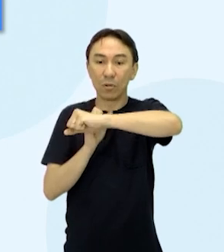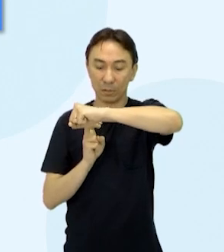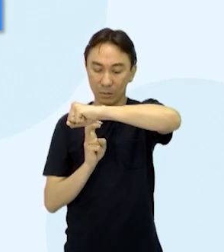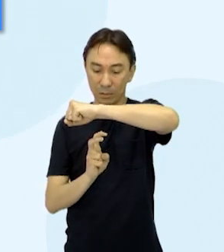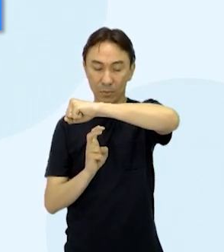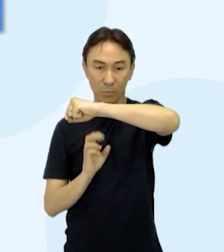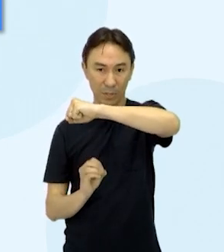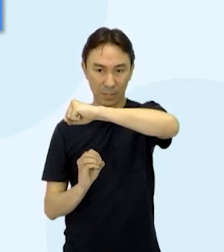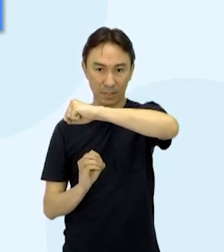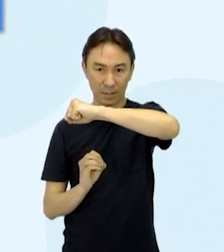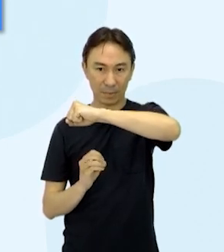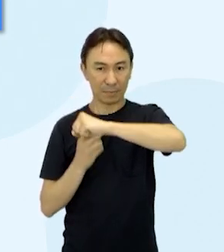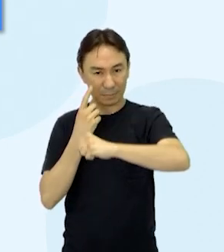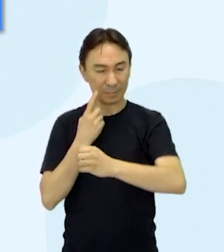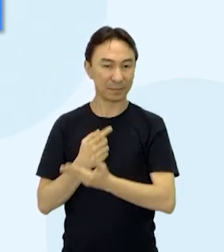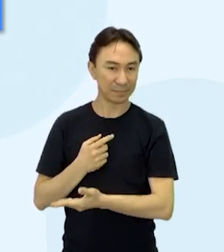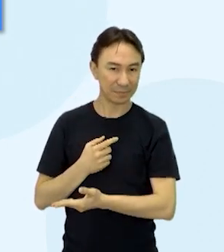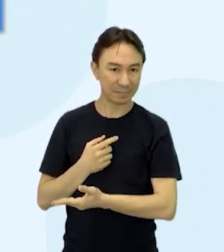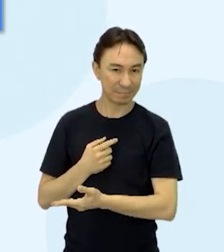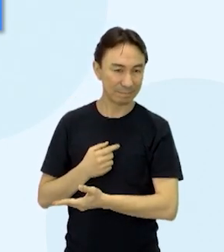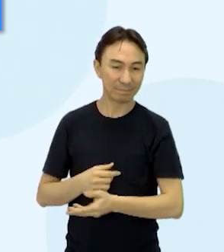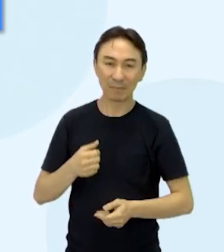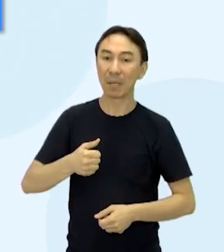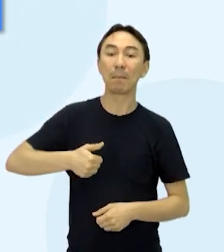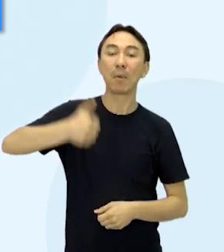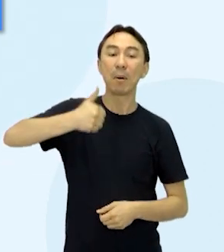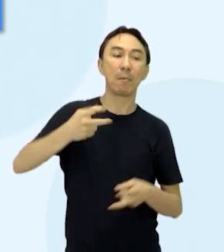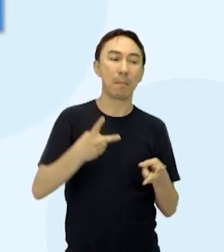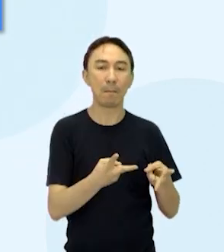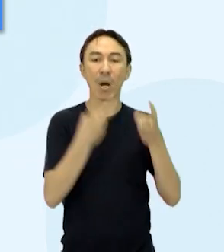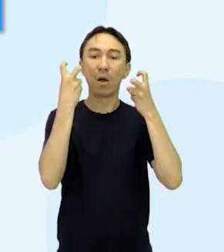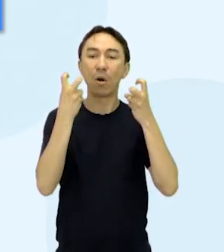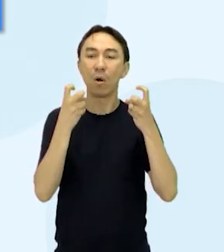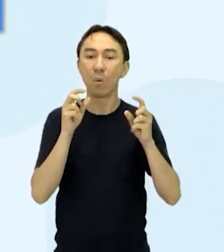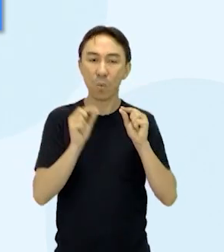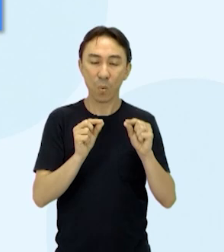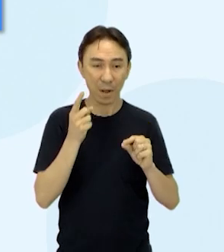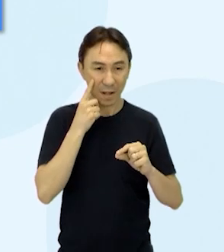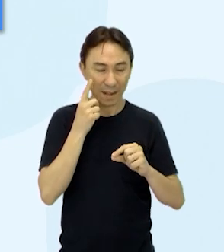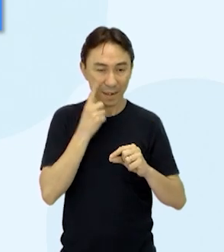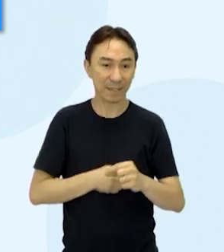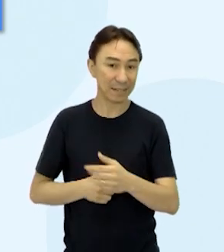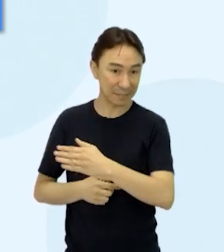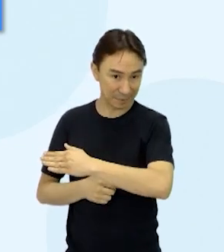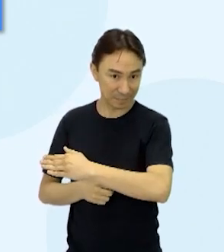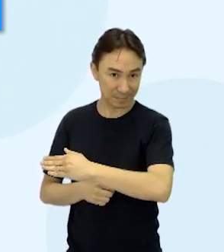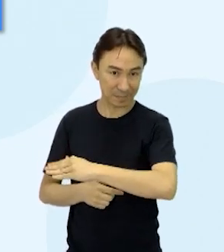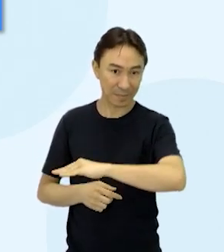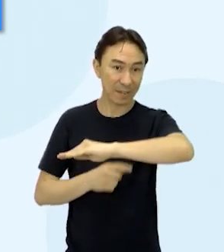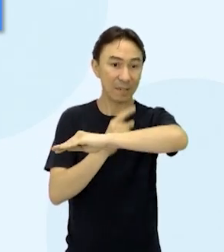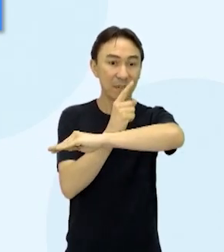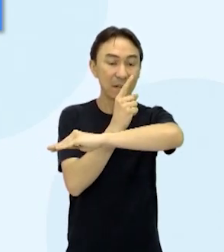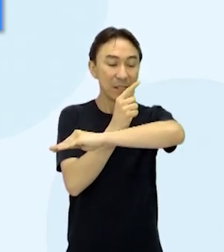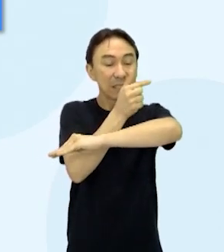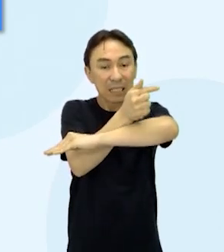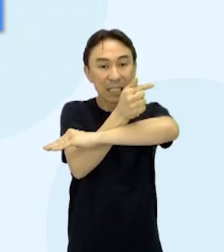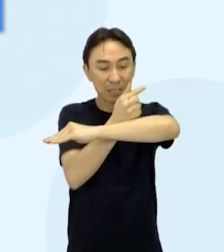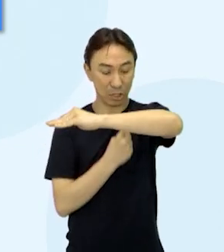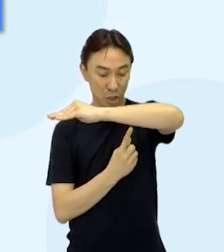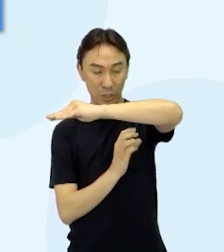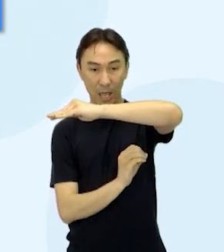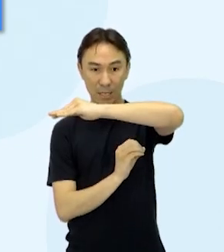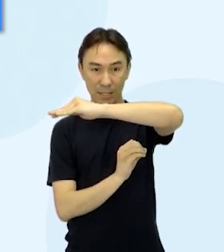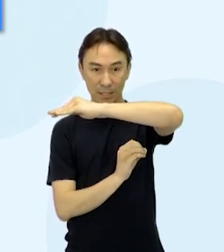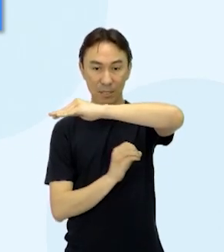detalhezinhos, né? Perceber, aí a primeira coisa que a gente percebe é que essas duas frações não possuem denominadores iguais. Se